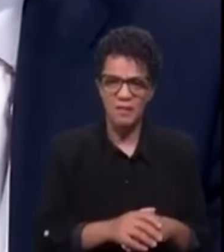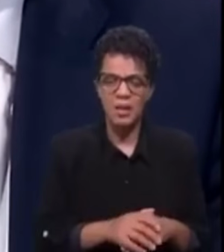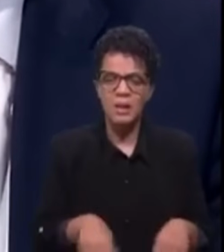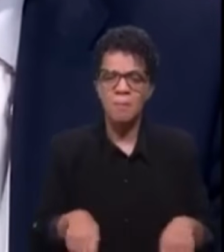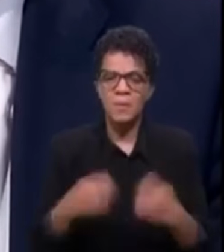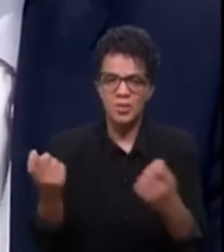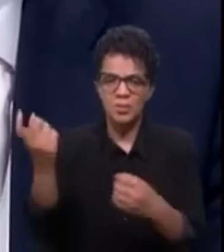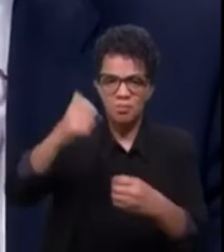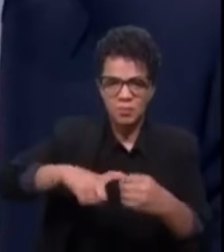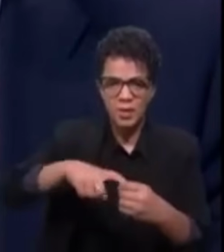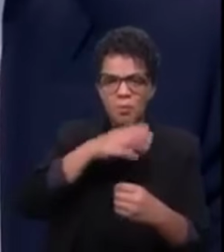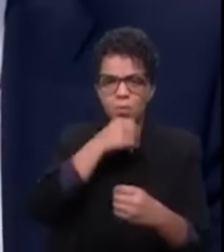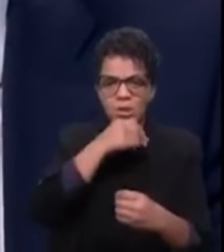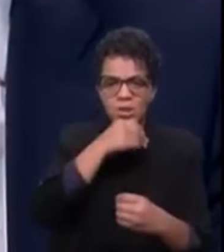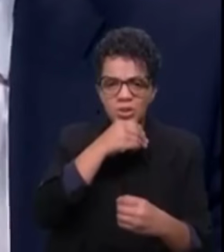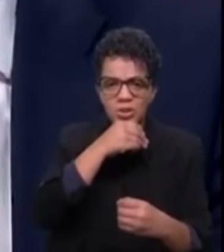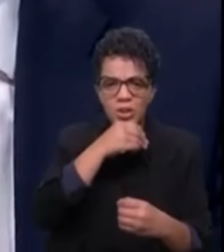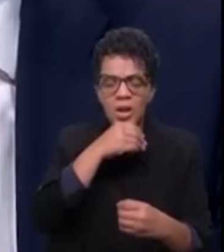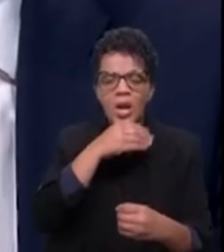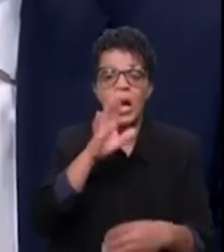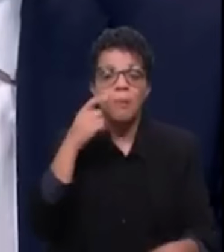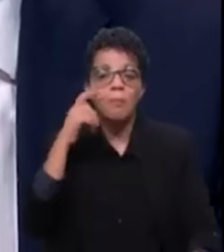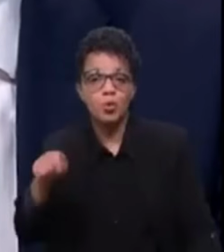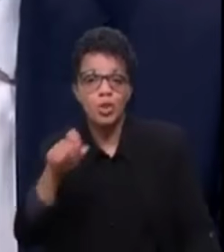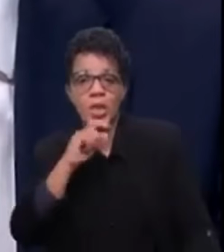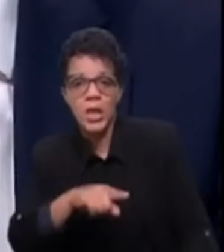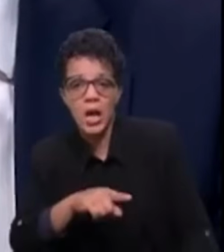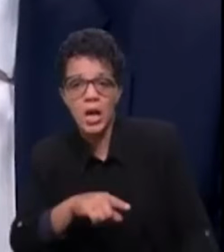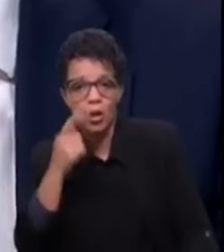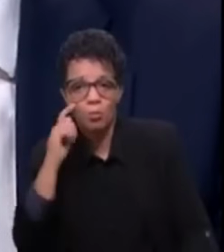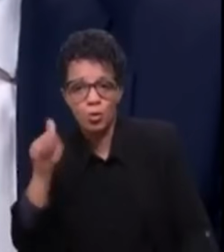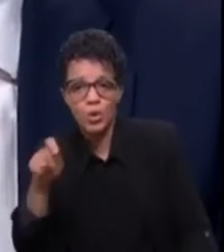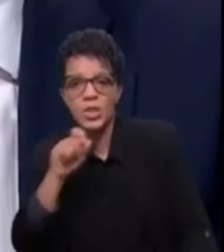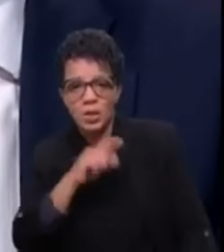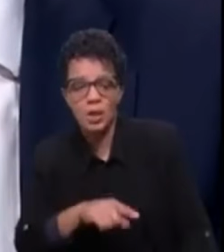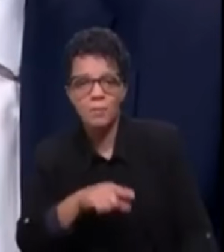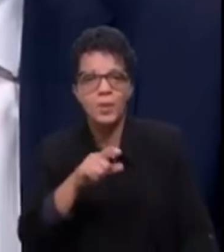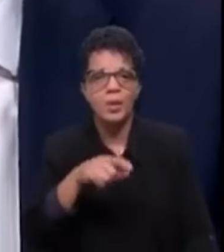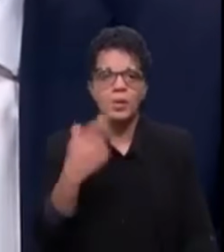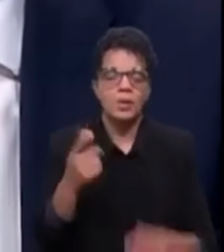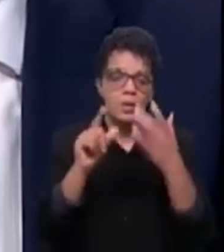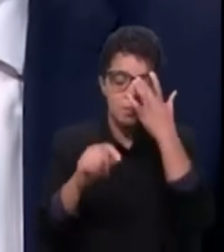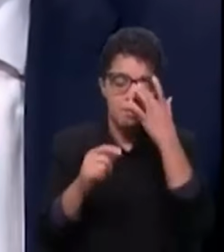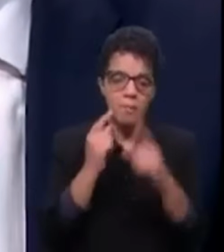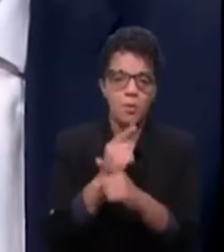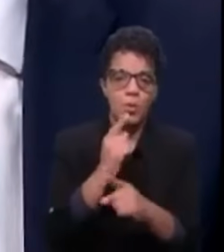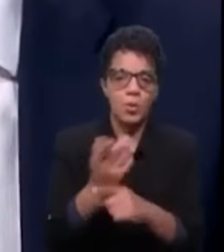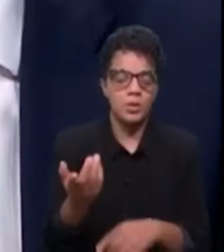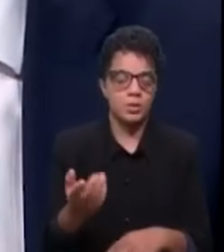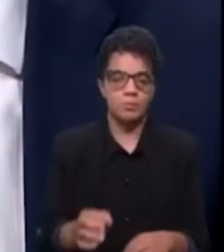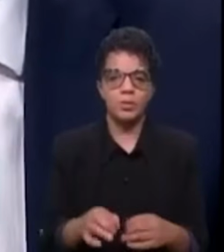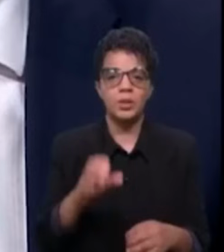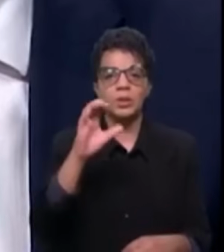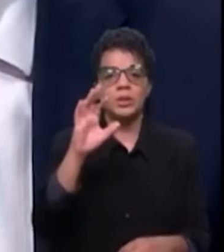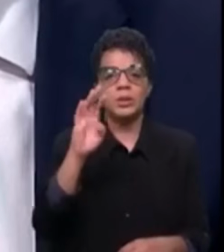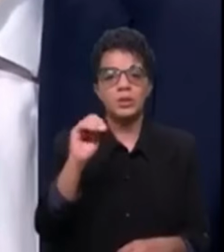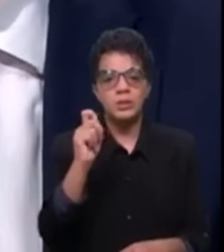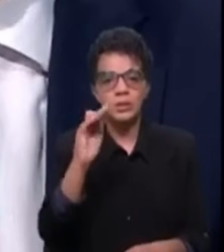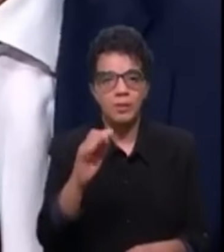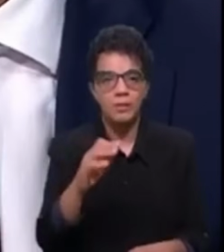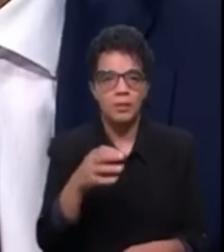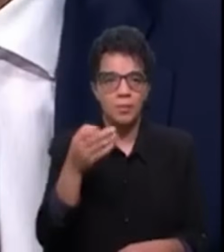partidária das forças de segurança permitir não e dos magistrados dos magistrados iG manira do CF e da polícia